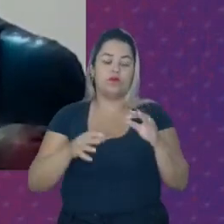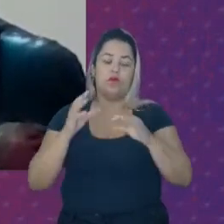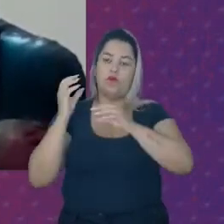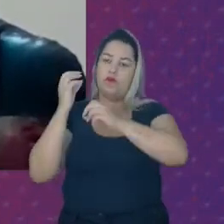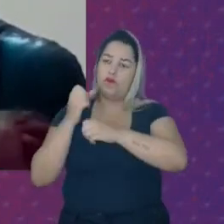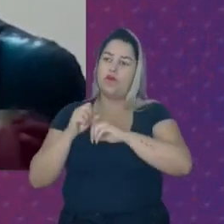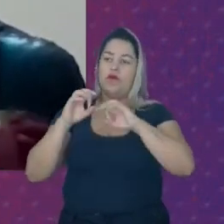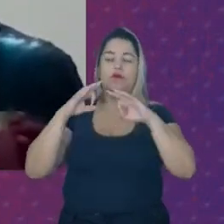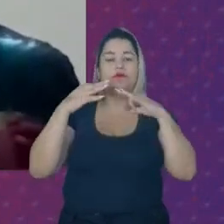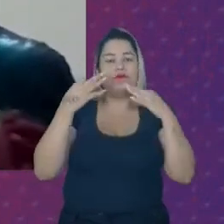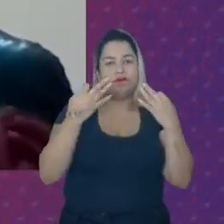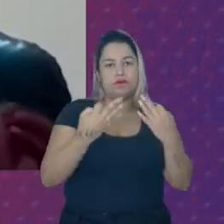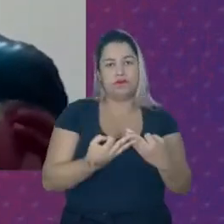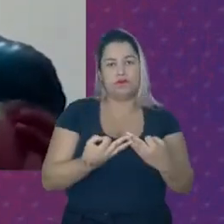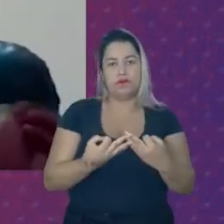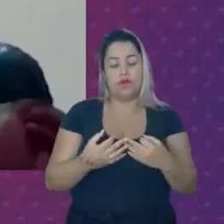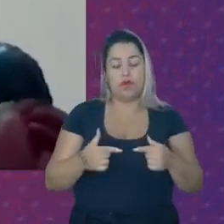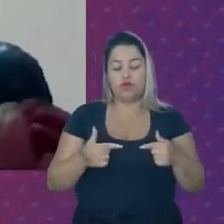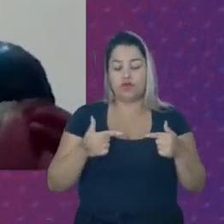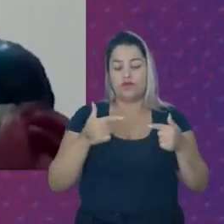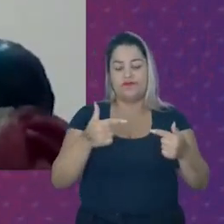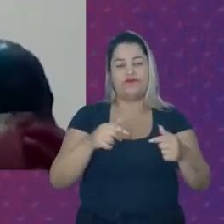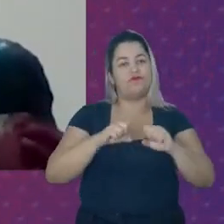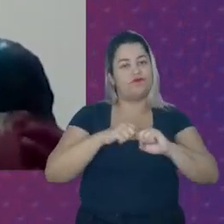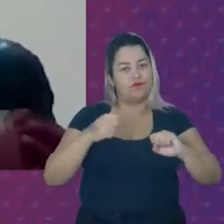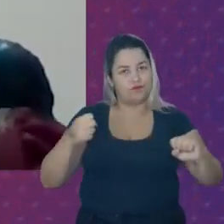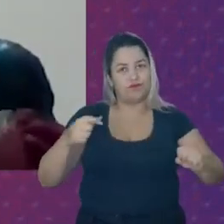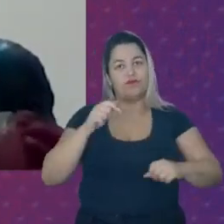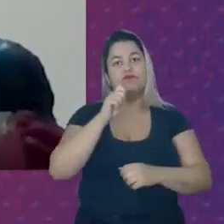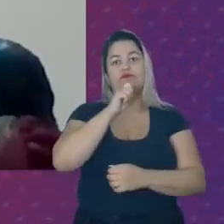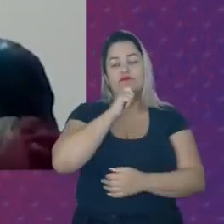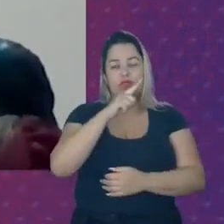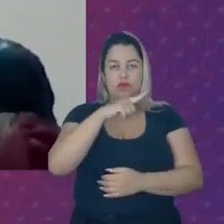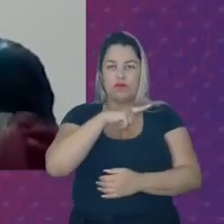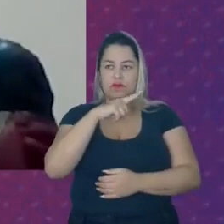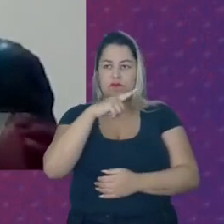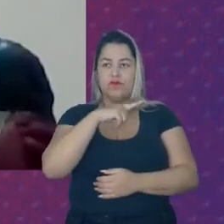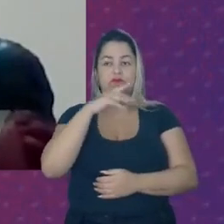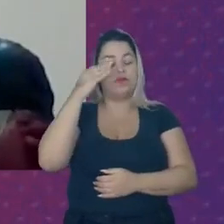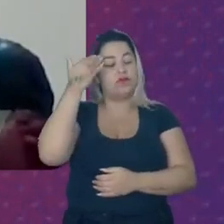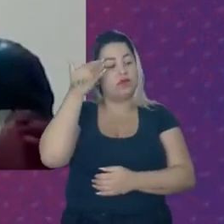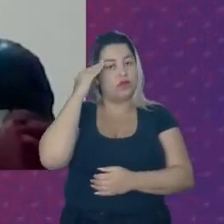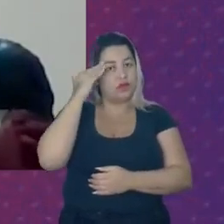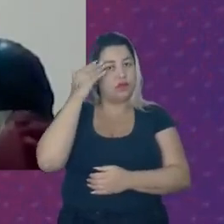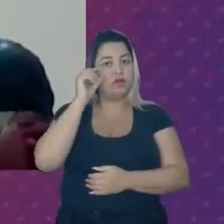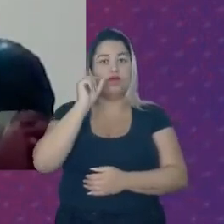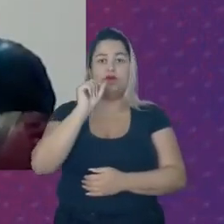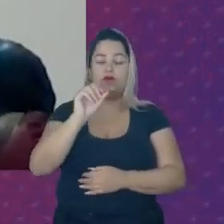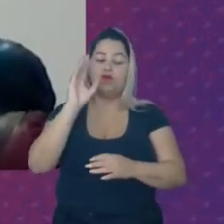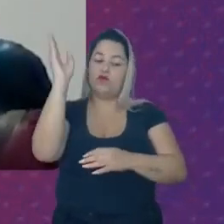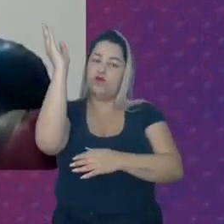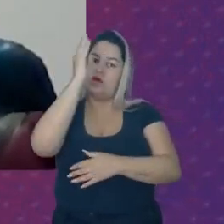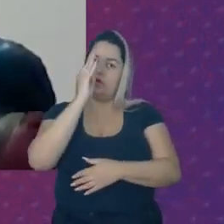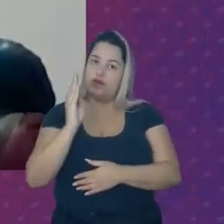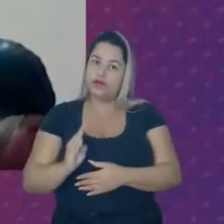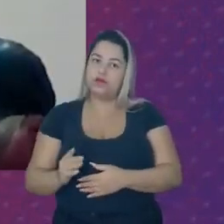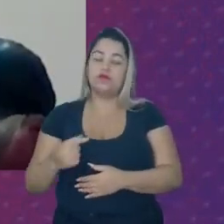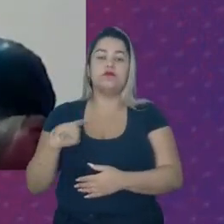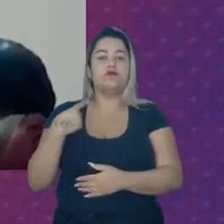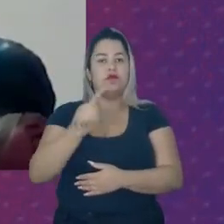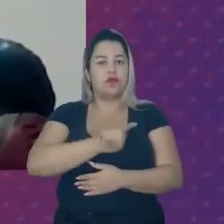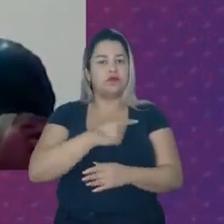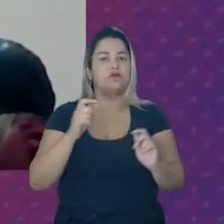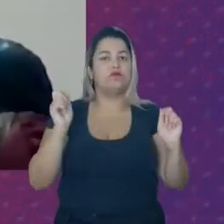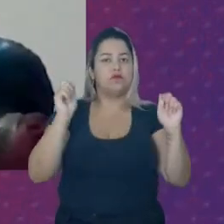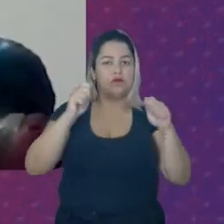Família. Então, é um desafio grande que nós ainda temos, mas entendendo que no Brasil nós